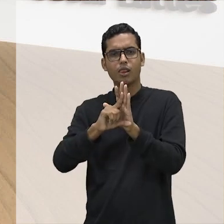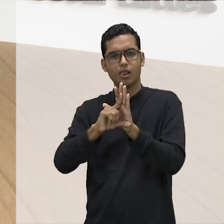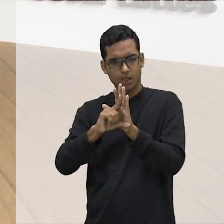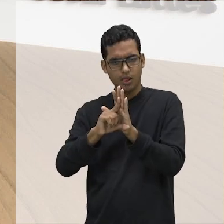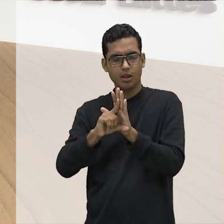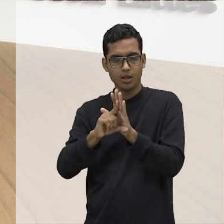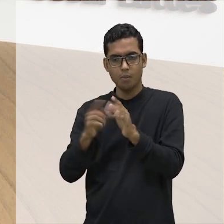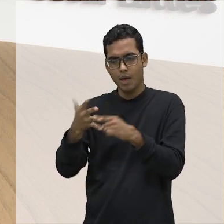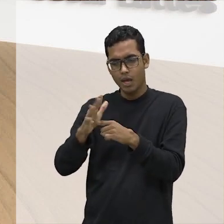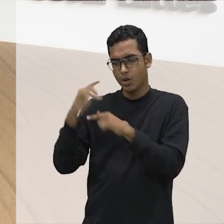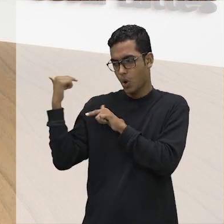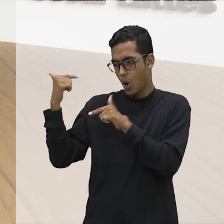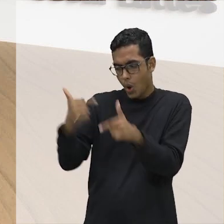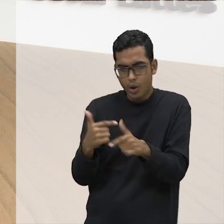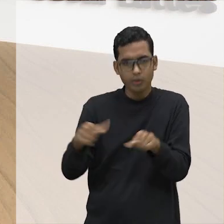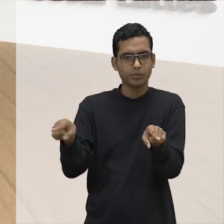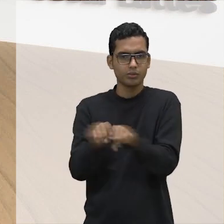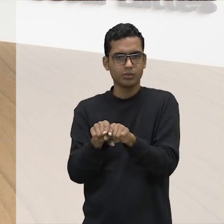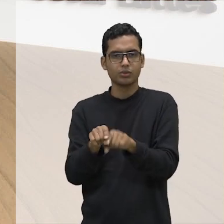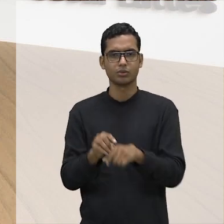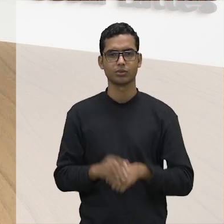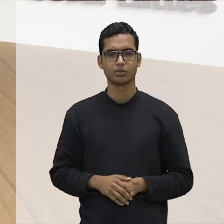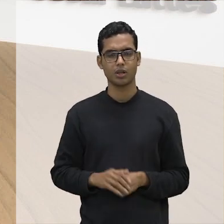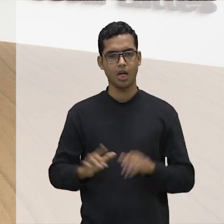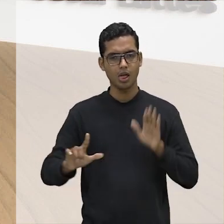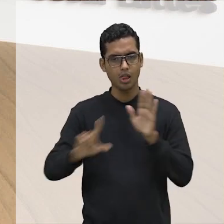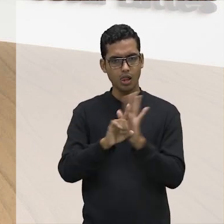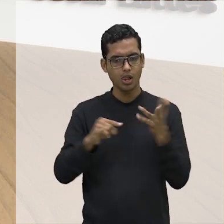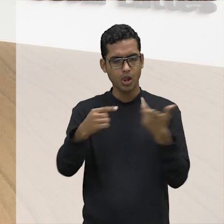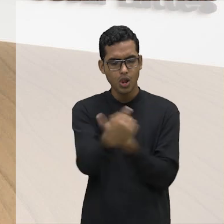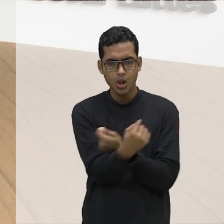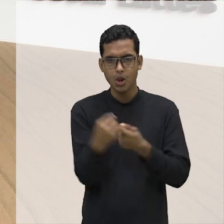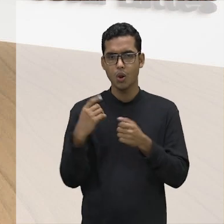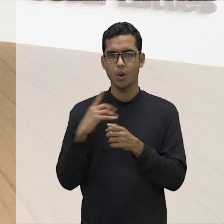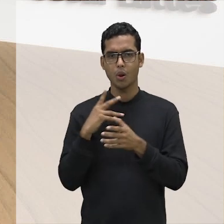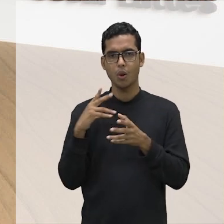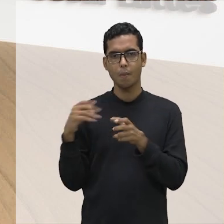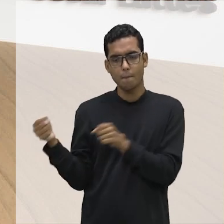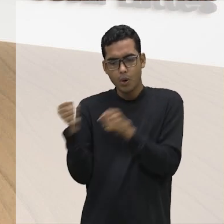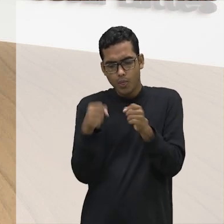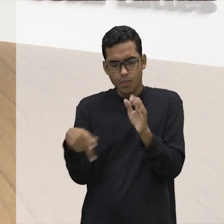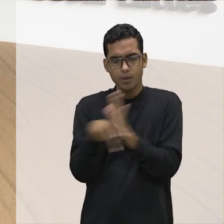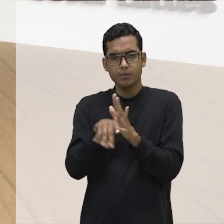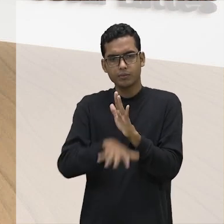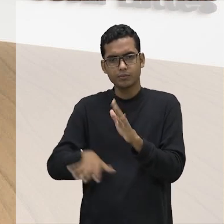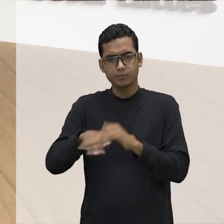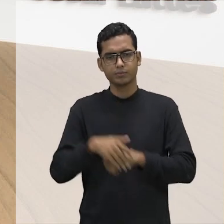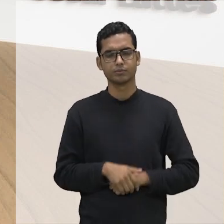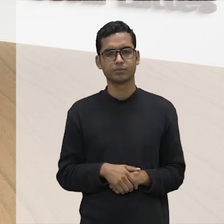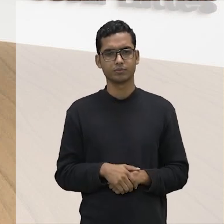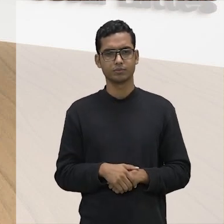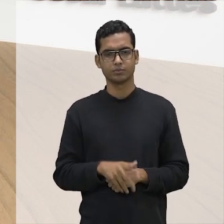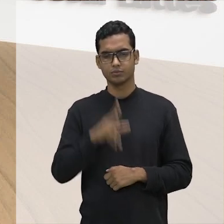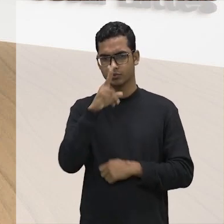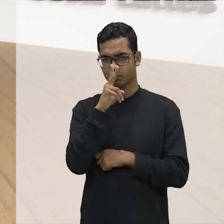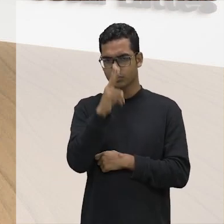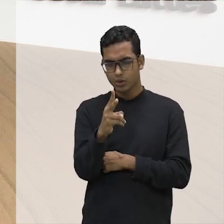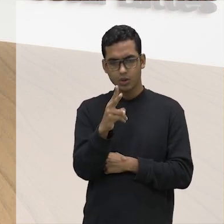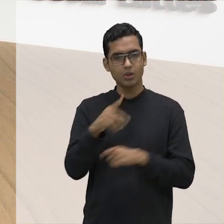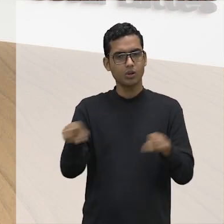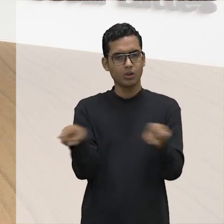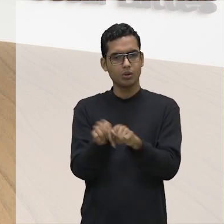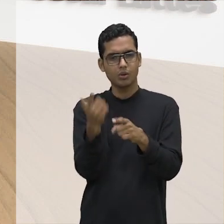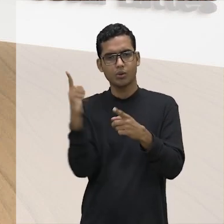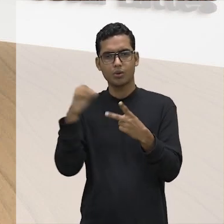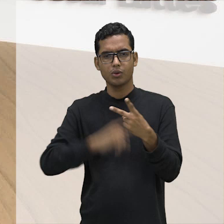da mecânica clássica veio com Isaac Newton. É um pesquisador importante aí. O Maxwell, James